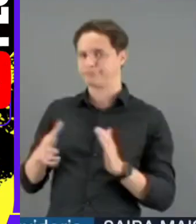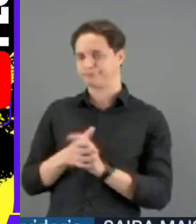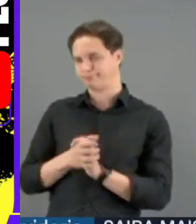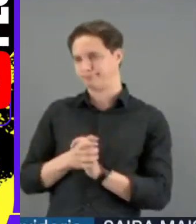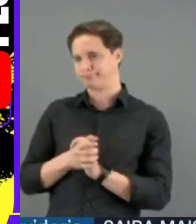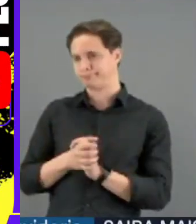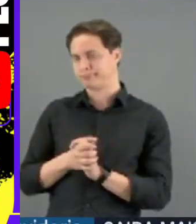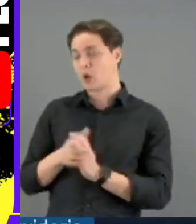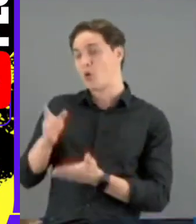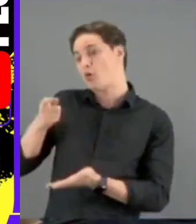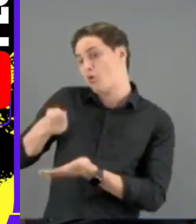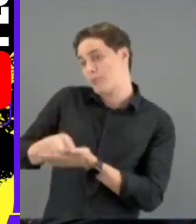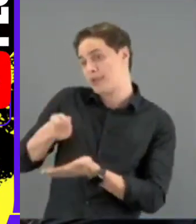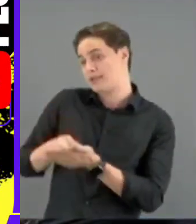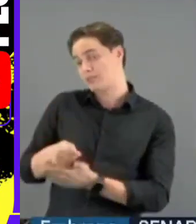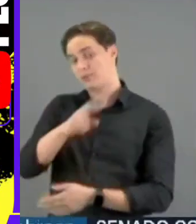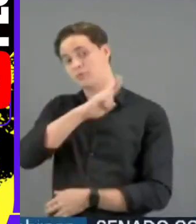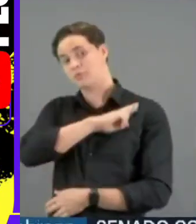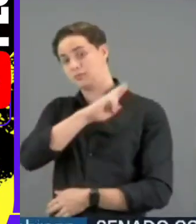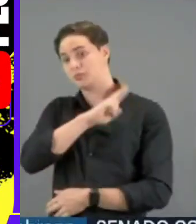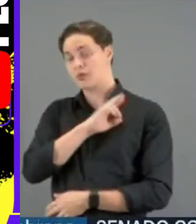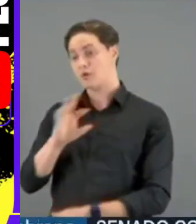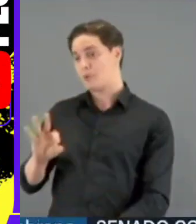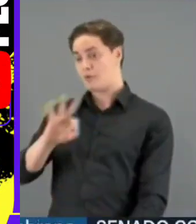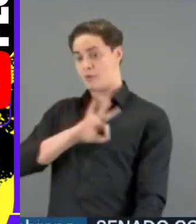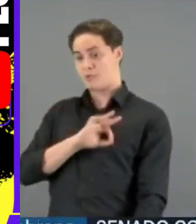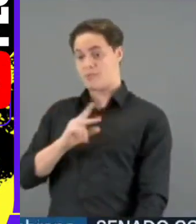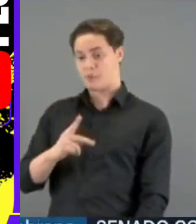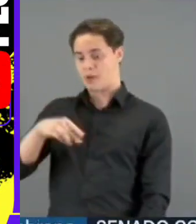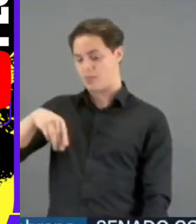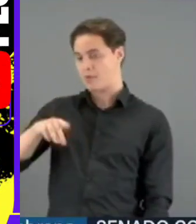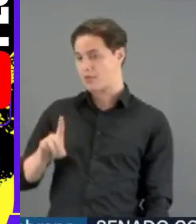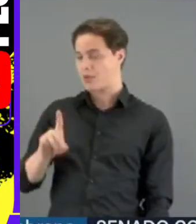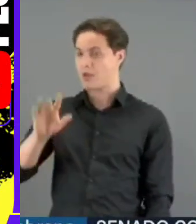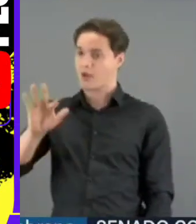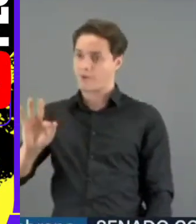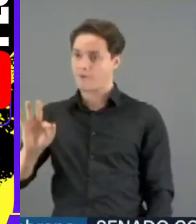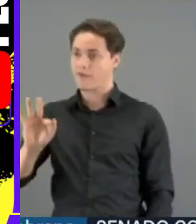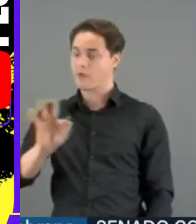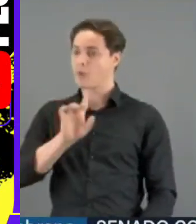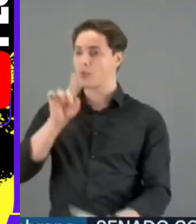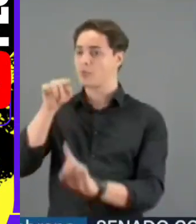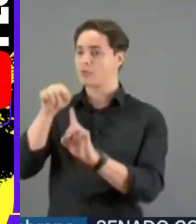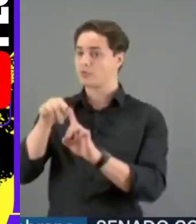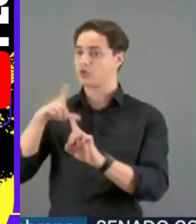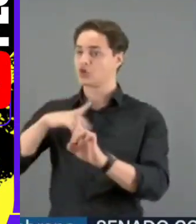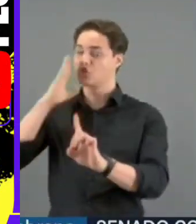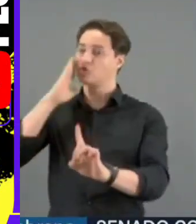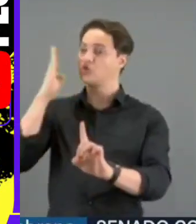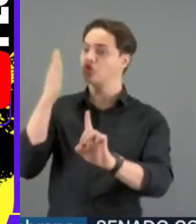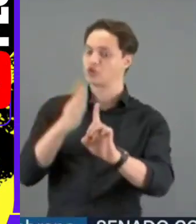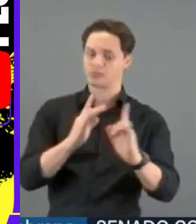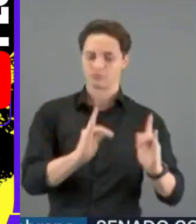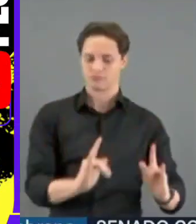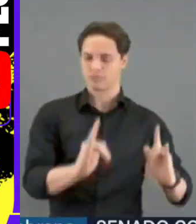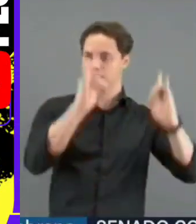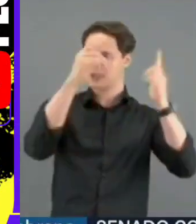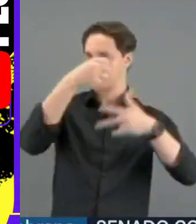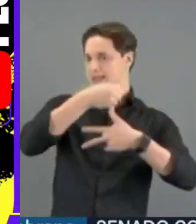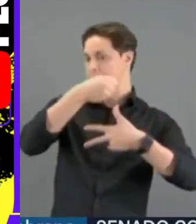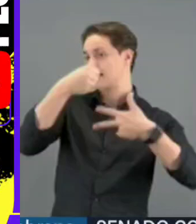a obrigação e a responsabilidade da Polícia Militar do Distrito Federal diretamente aos prédios dos